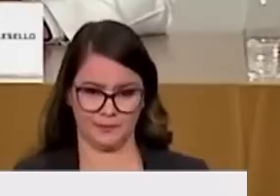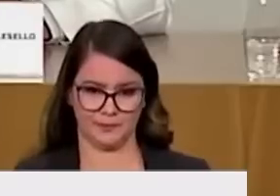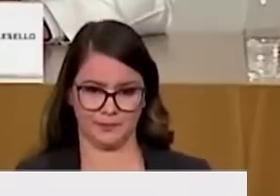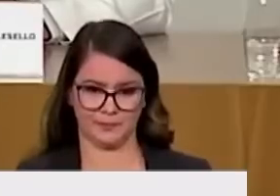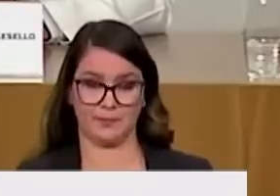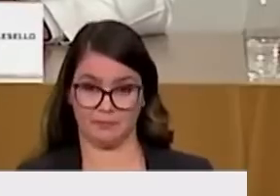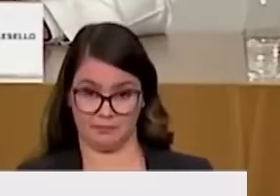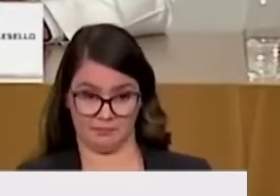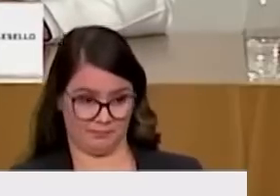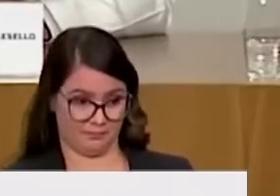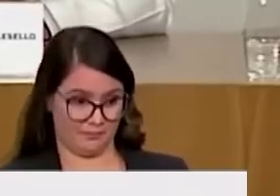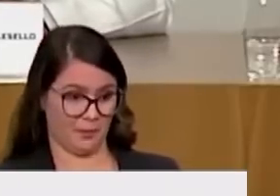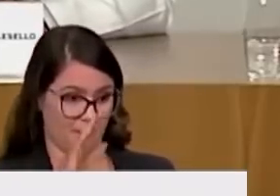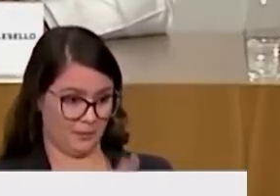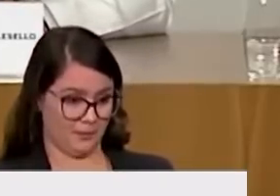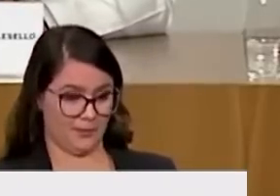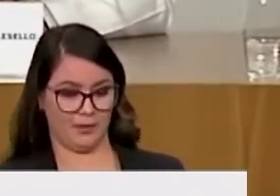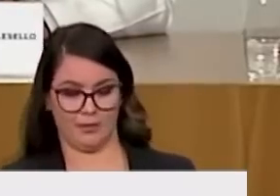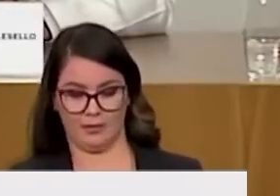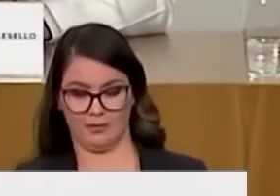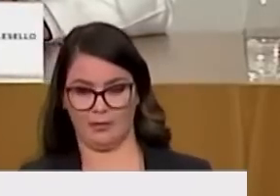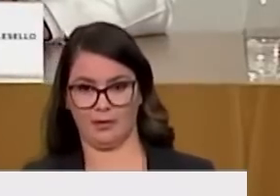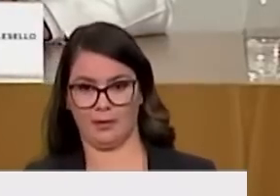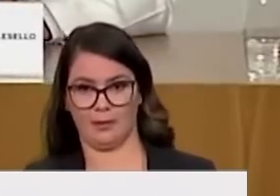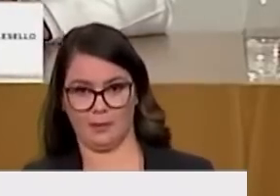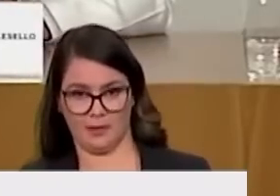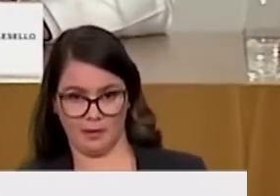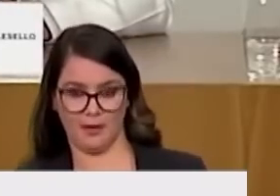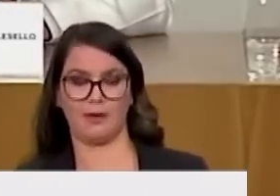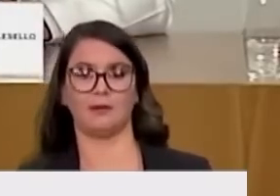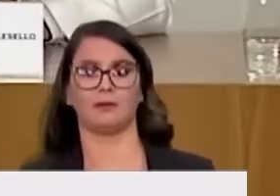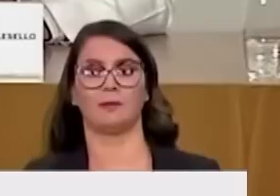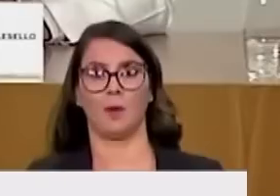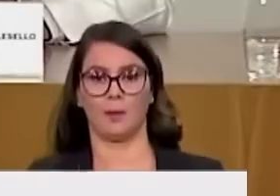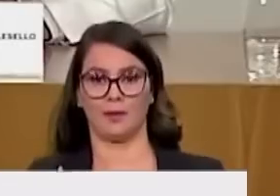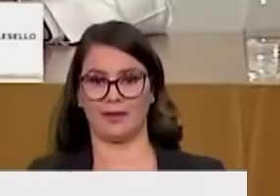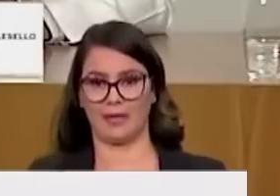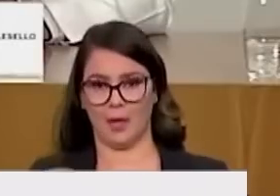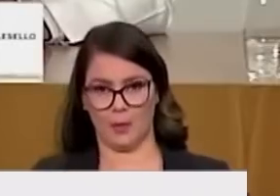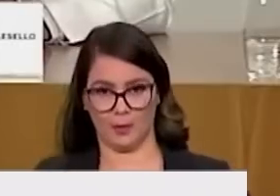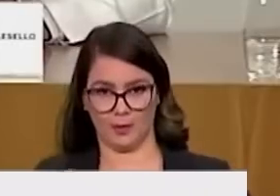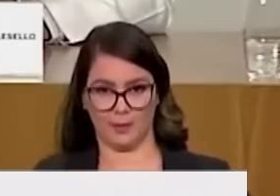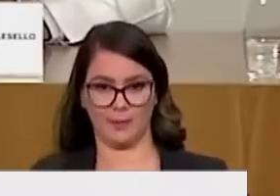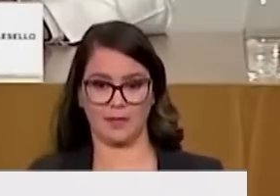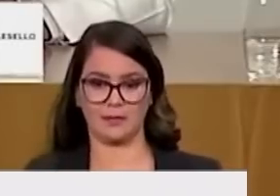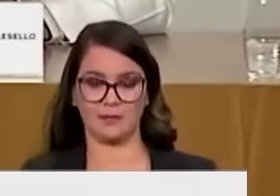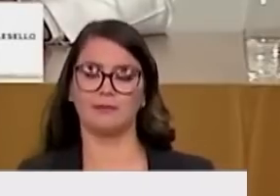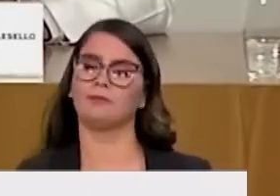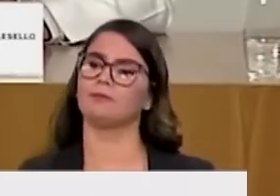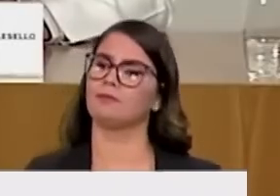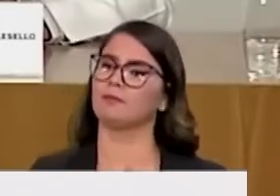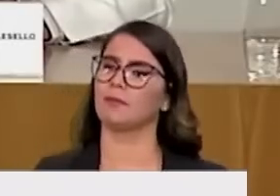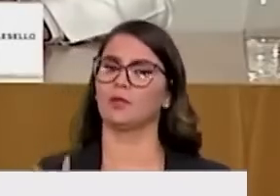Doutores, boa tarde. Eu sou a Gabriela Oliva, do portal O Tempo, aqui em Brasília. Eu queria saber um pouquinho mais sobre